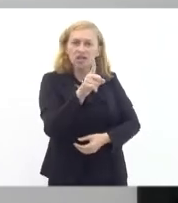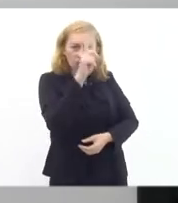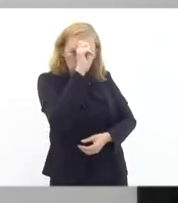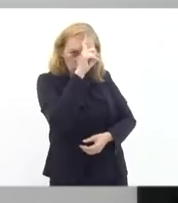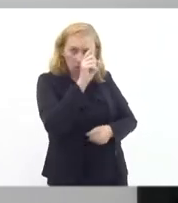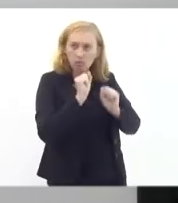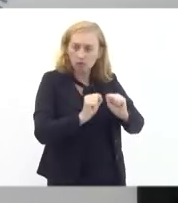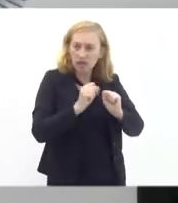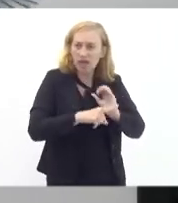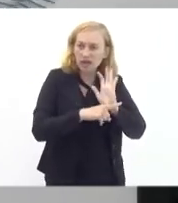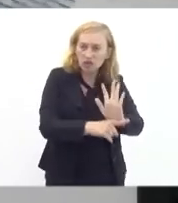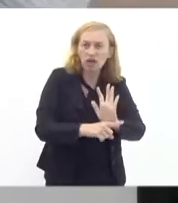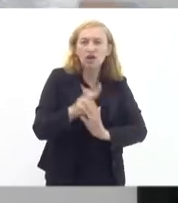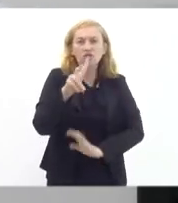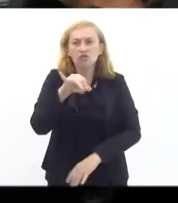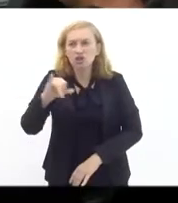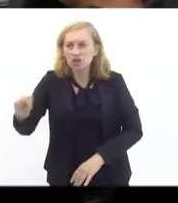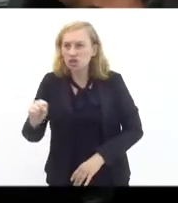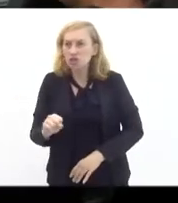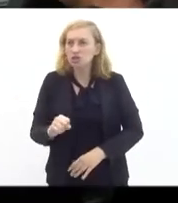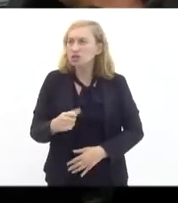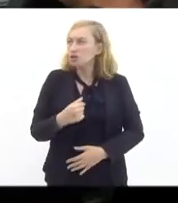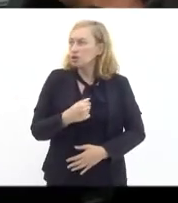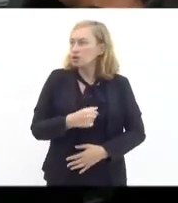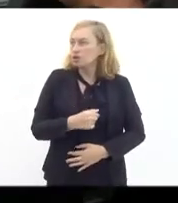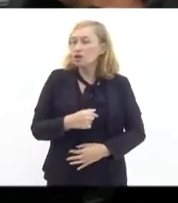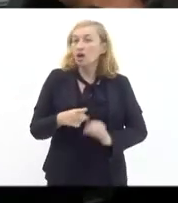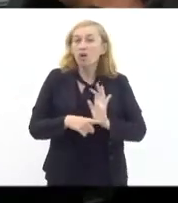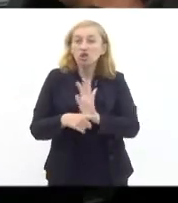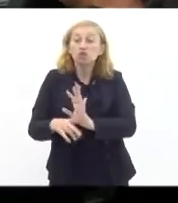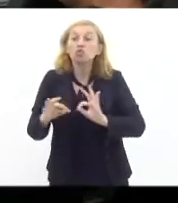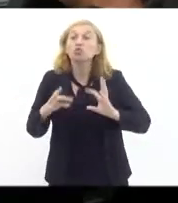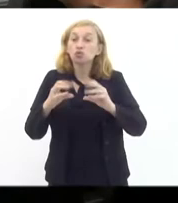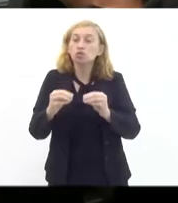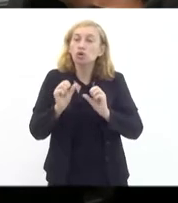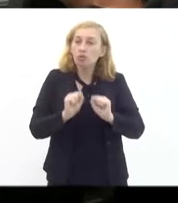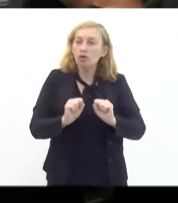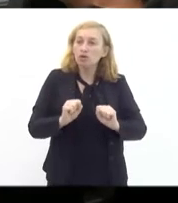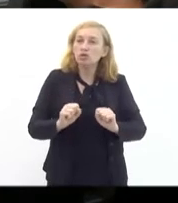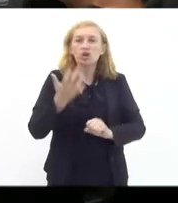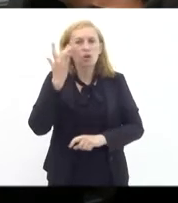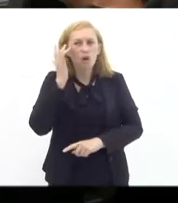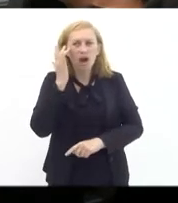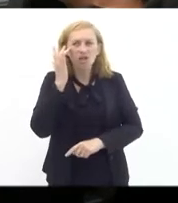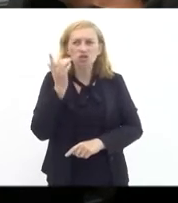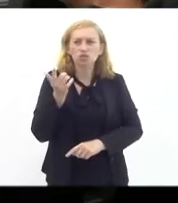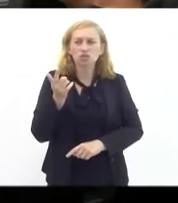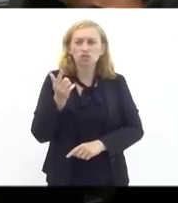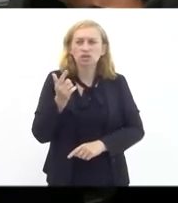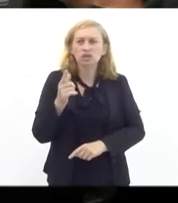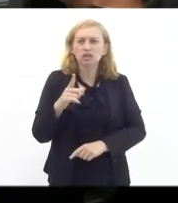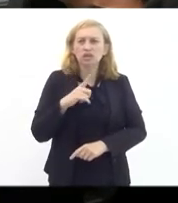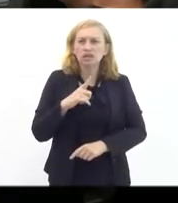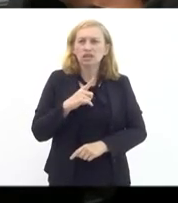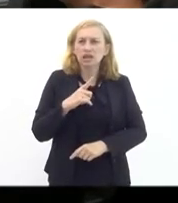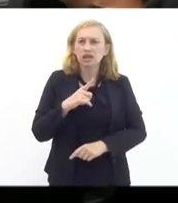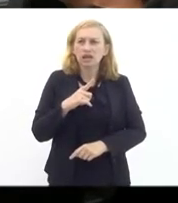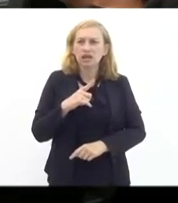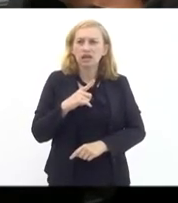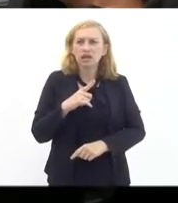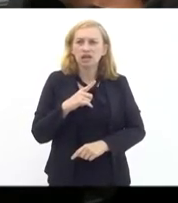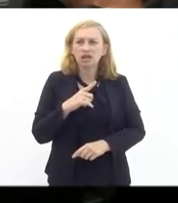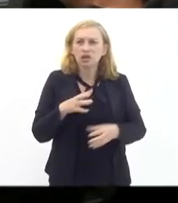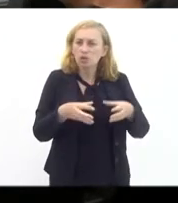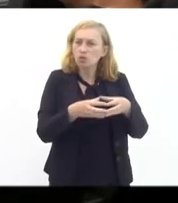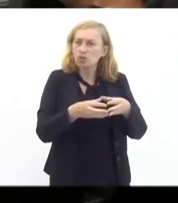ou seja, o Vinícius, cara, eu ajudo tudo que eu posso. Agora, o que eu acho é que tem uma parcela que exclui a